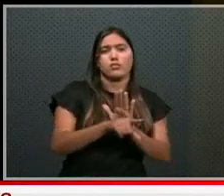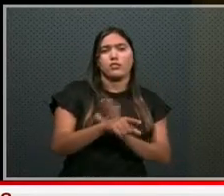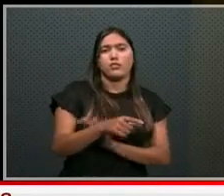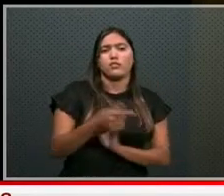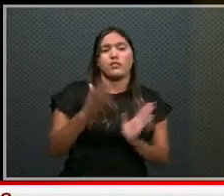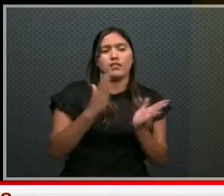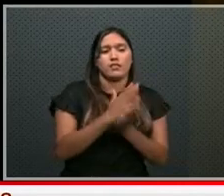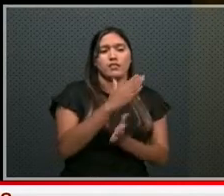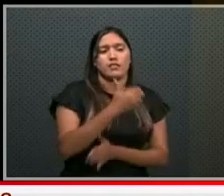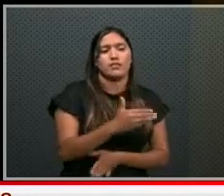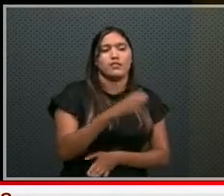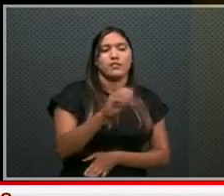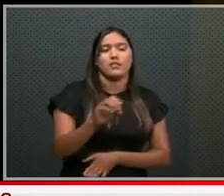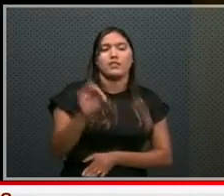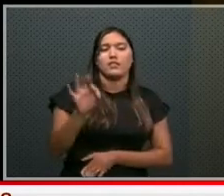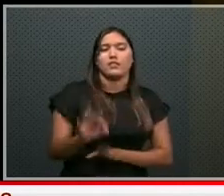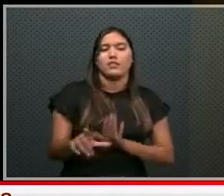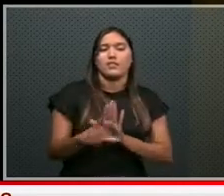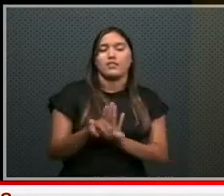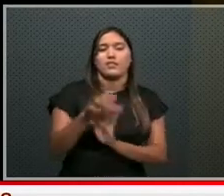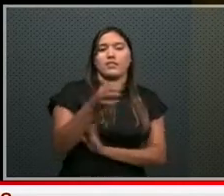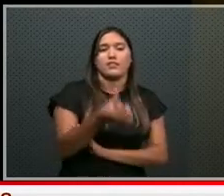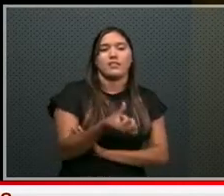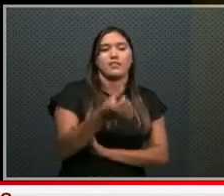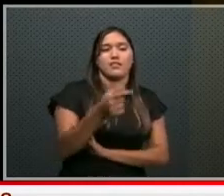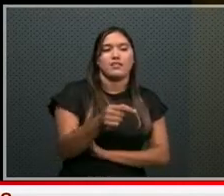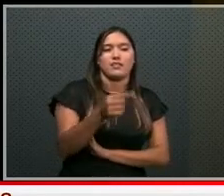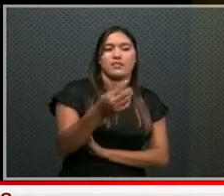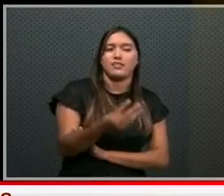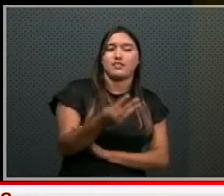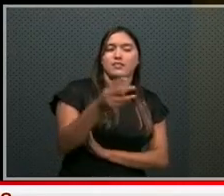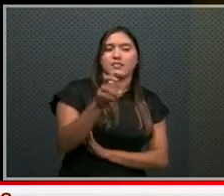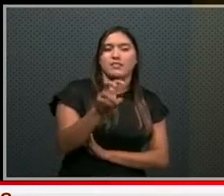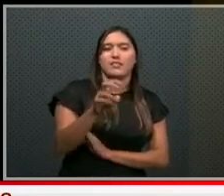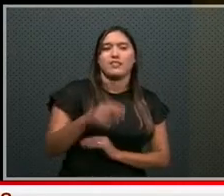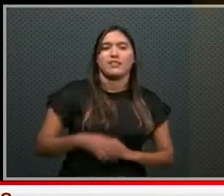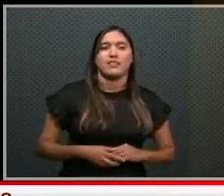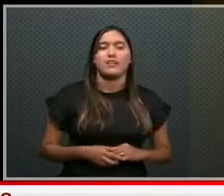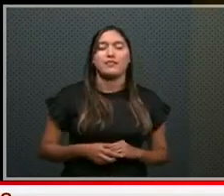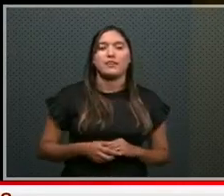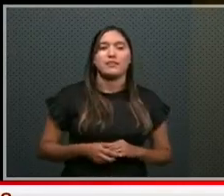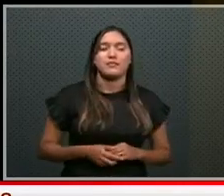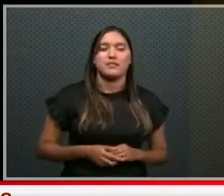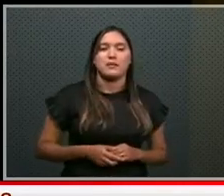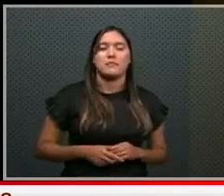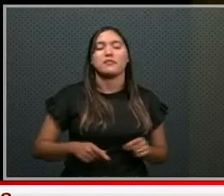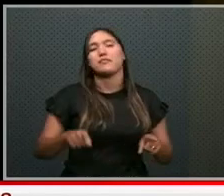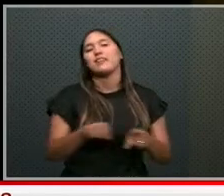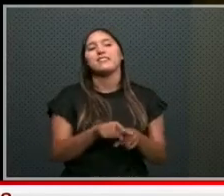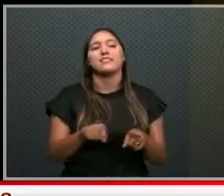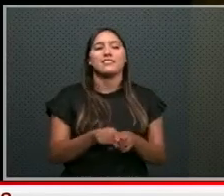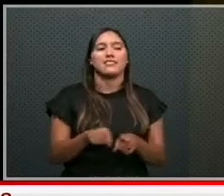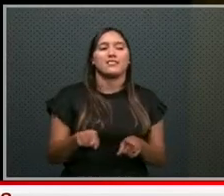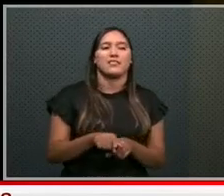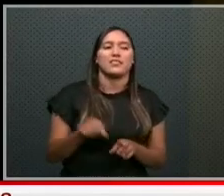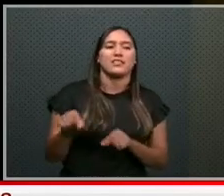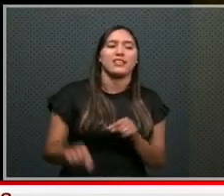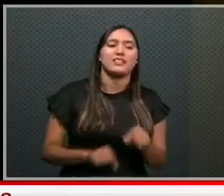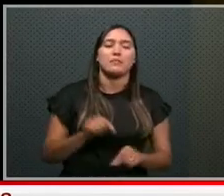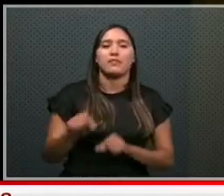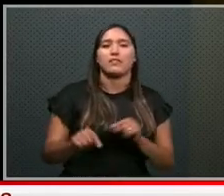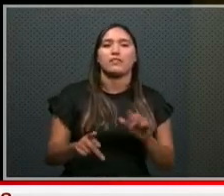unidade que a lei 6745 que ninguém tem no mundo Ela diz que nós só poderemos utilizar para atividade